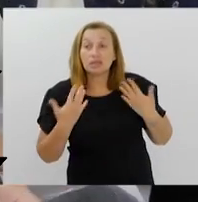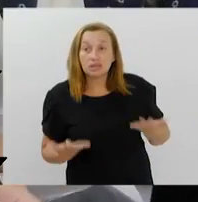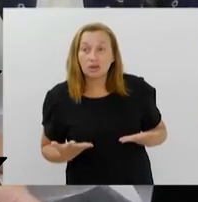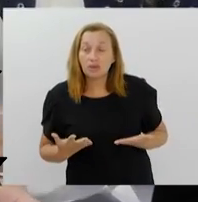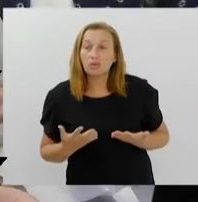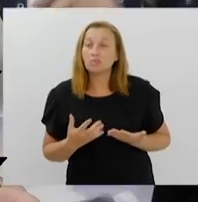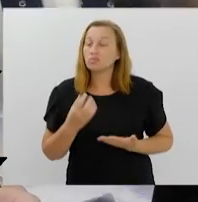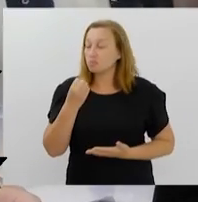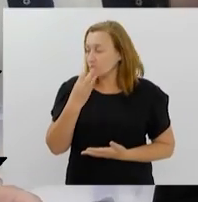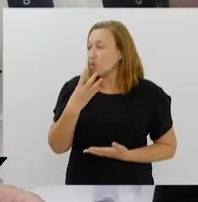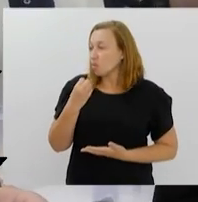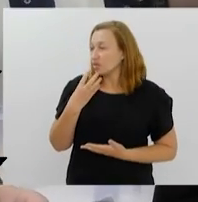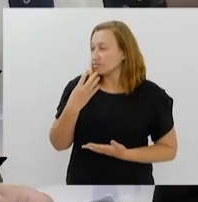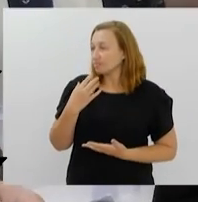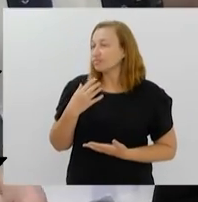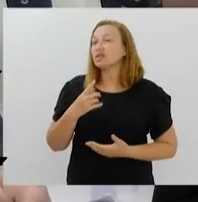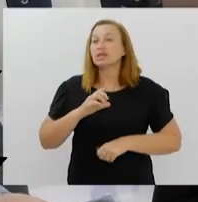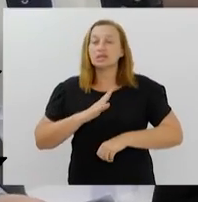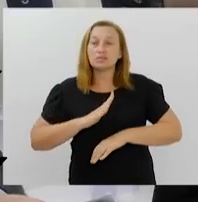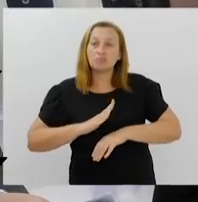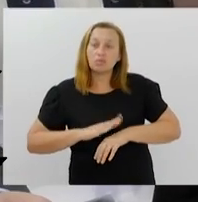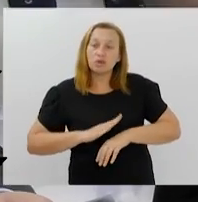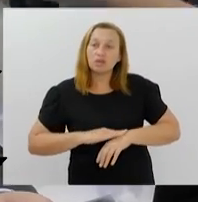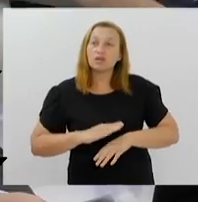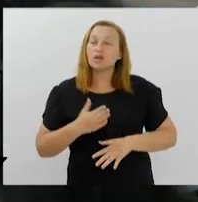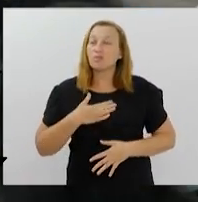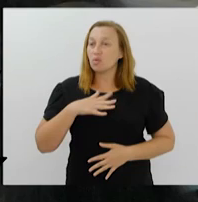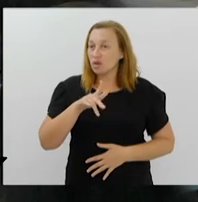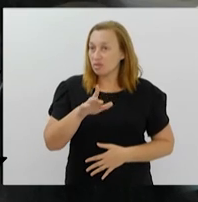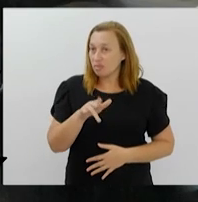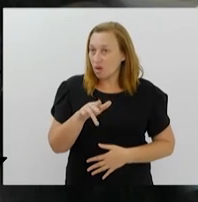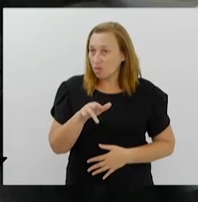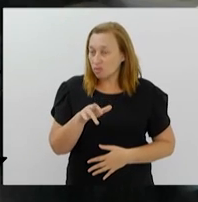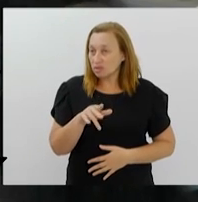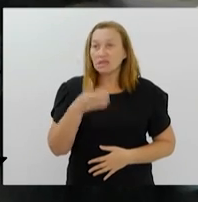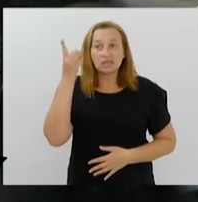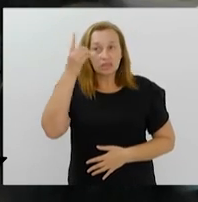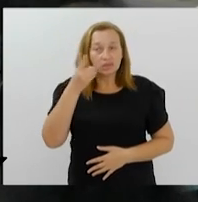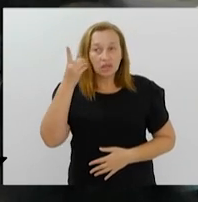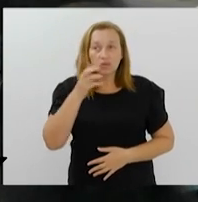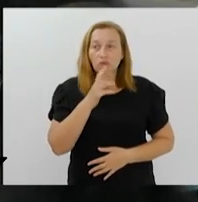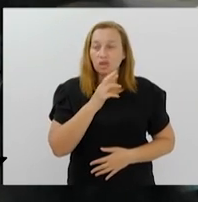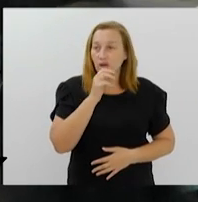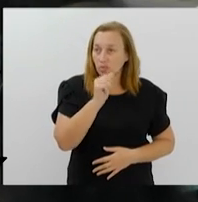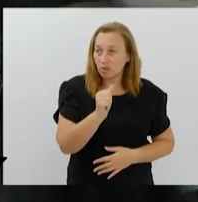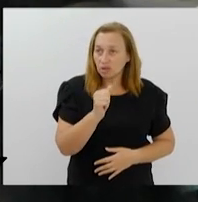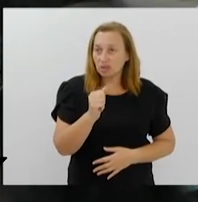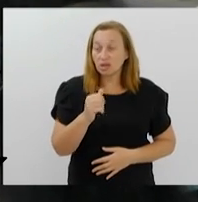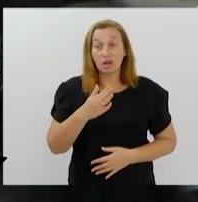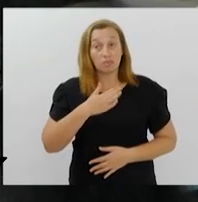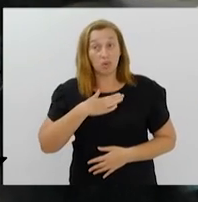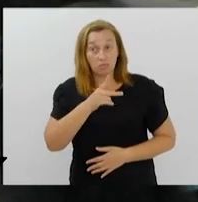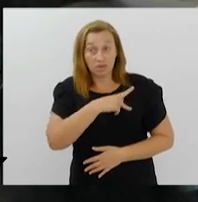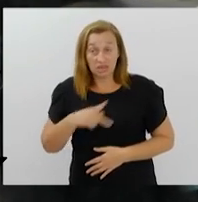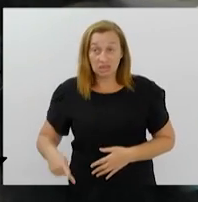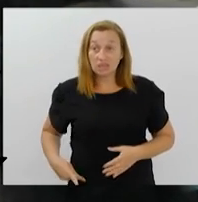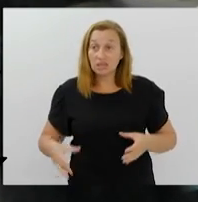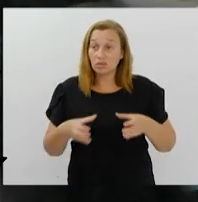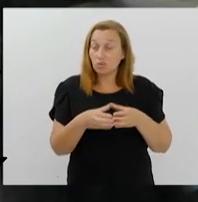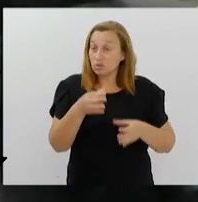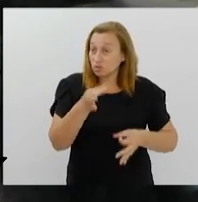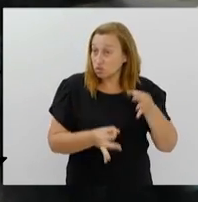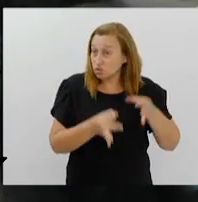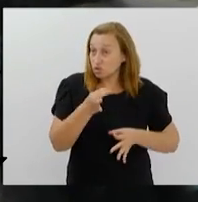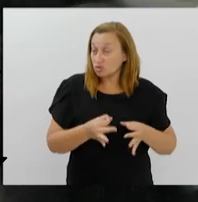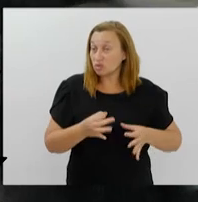contribuição muito M importante para esse momento e meu irmão Deputado Rodrigo Amorim meu presidente na comissão de constitução e justiça que